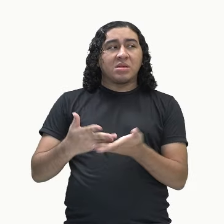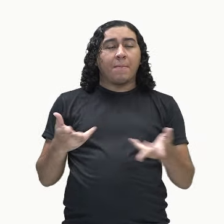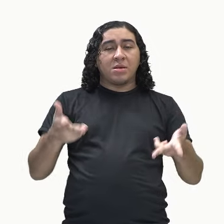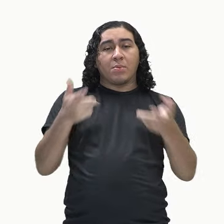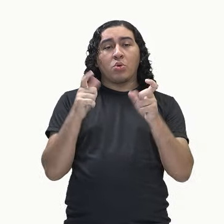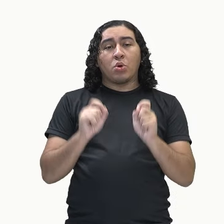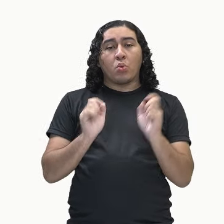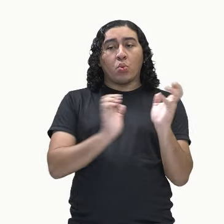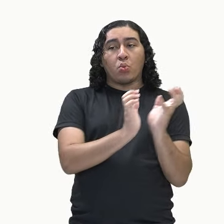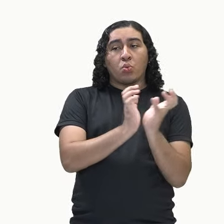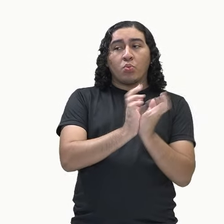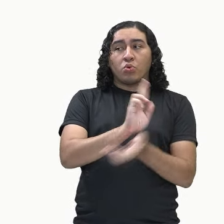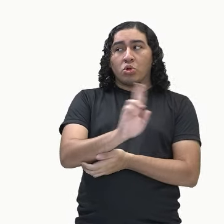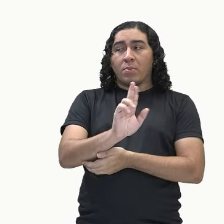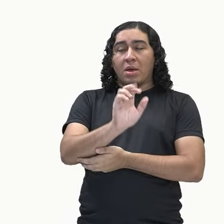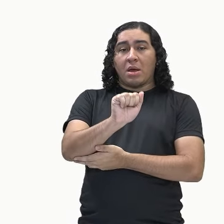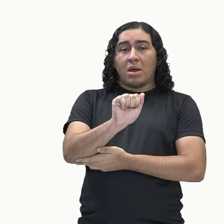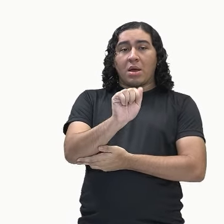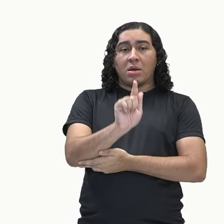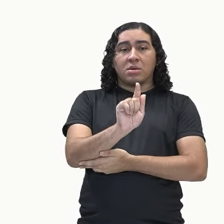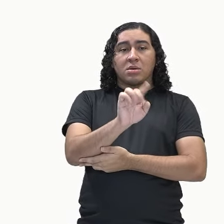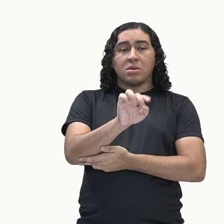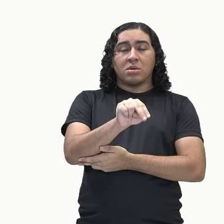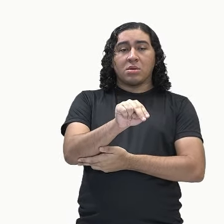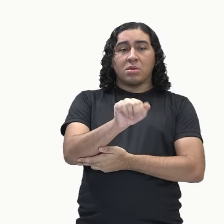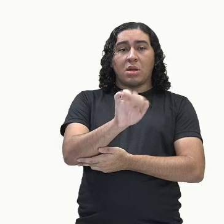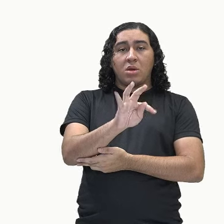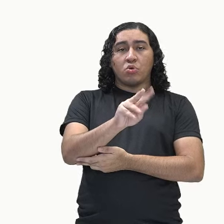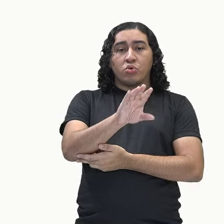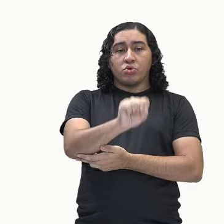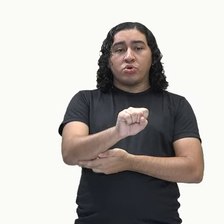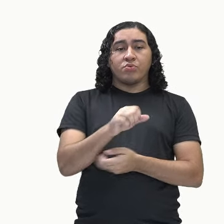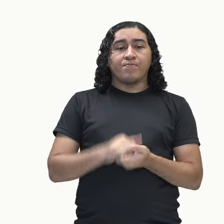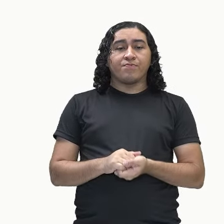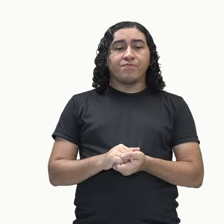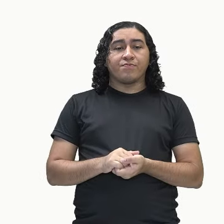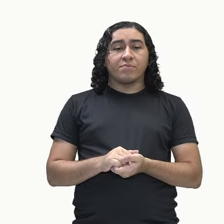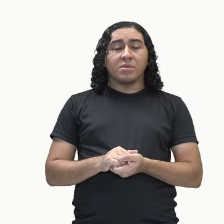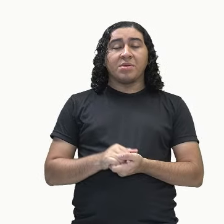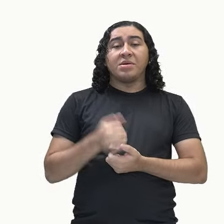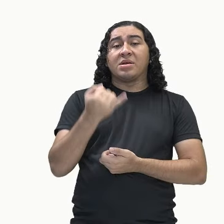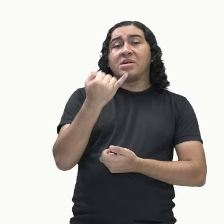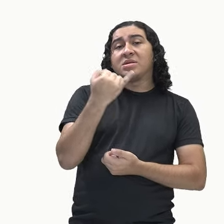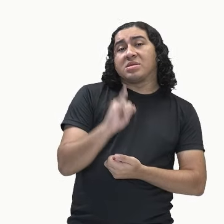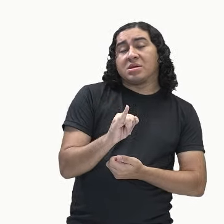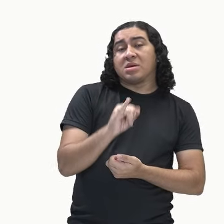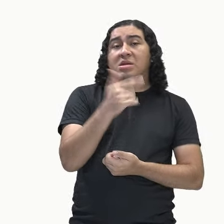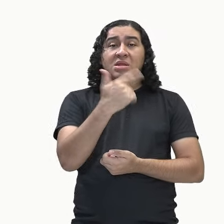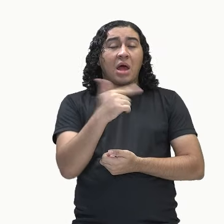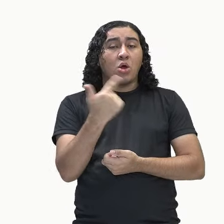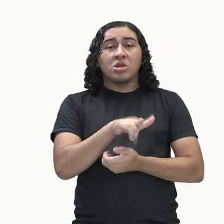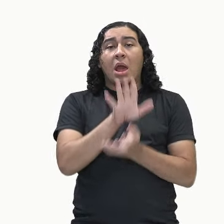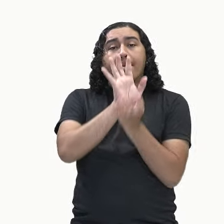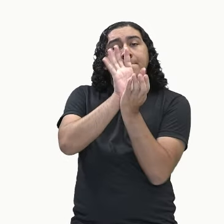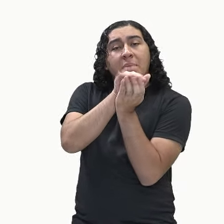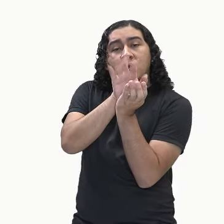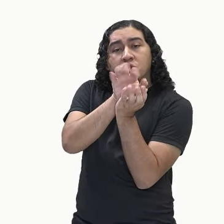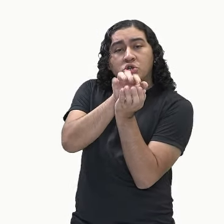grupo dos agnatos, né? Então, se ele não tem mandíbula, ele vai apresentar a boca aqui, ó, no